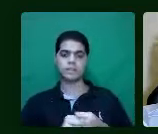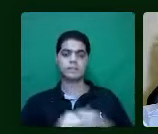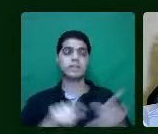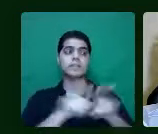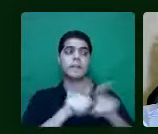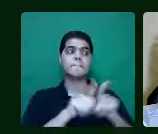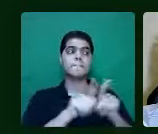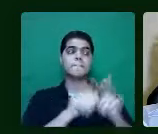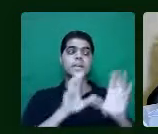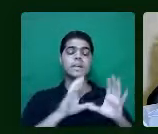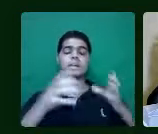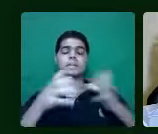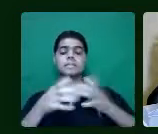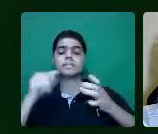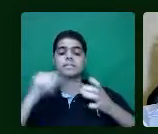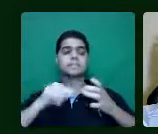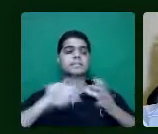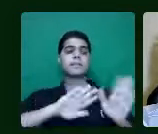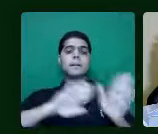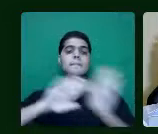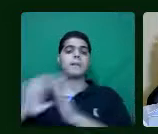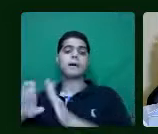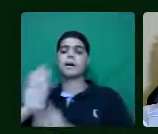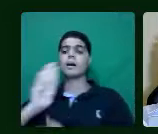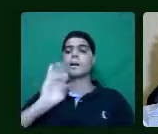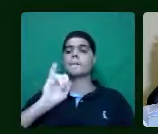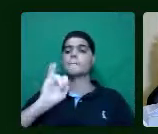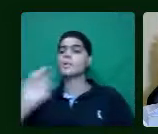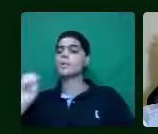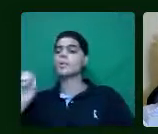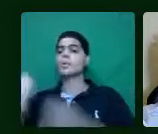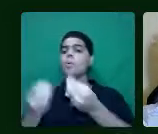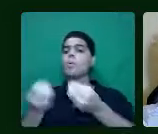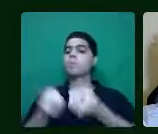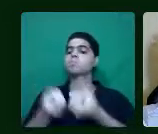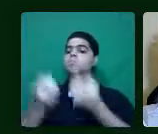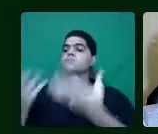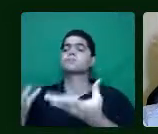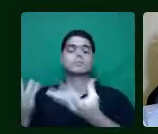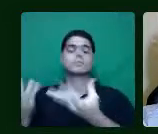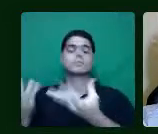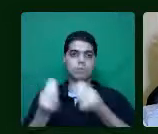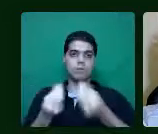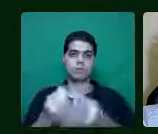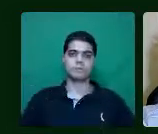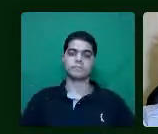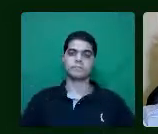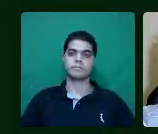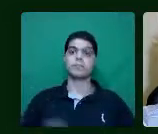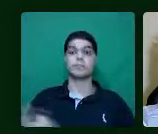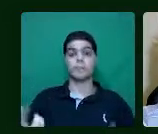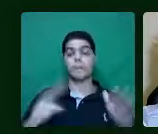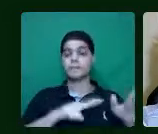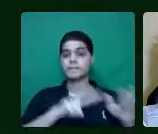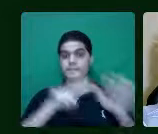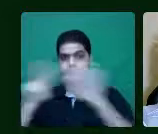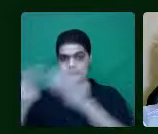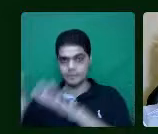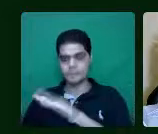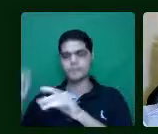deixaremos essa mini bio para vocês? Boa. Na semana que vem, vocês vão receber um e-mail com acesso a essa plataforma,